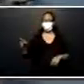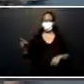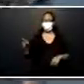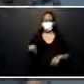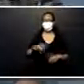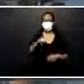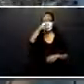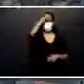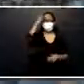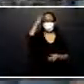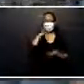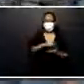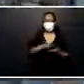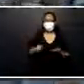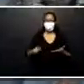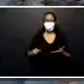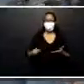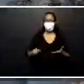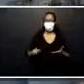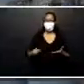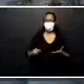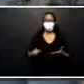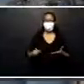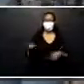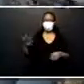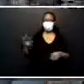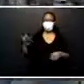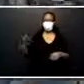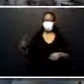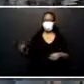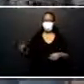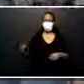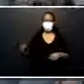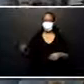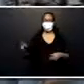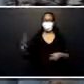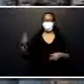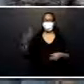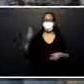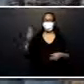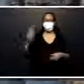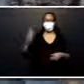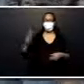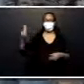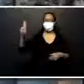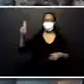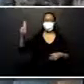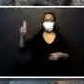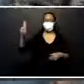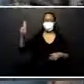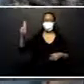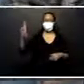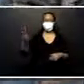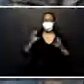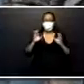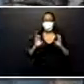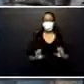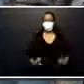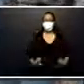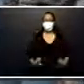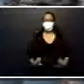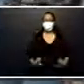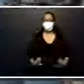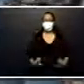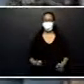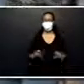professor universitário, professor doutor em educação e ética. A ética se revela nos